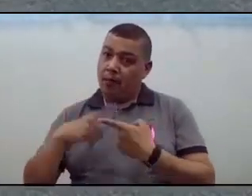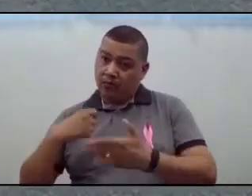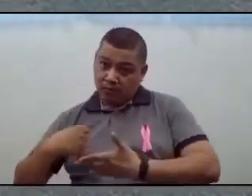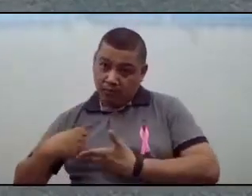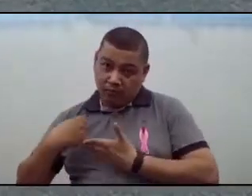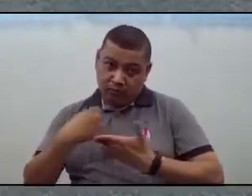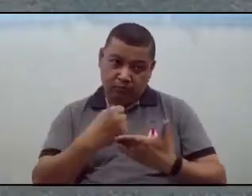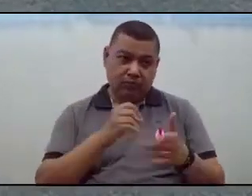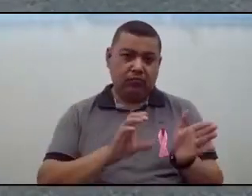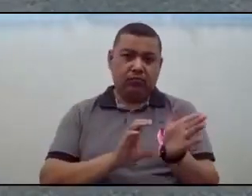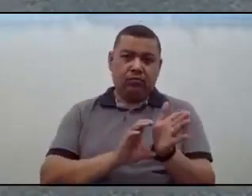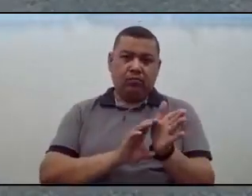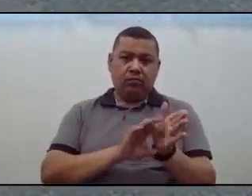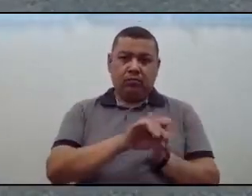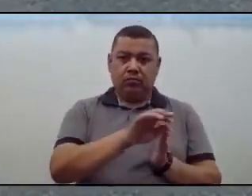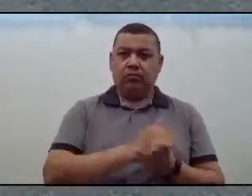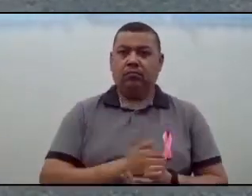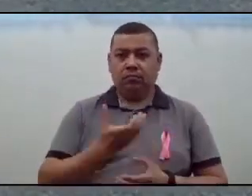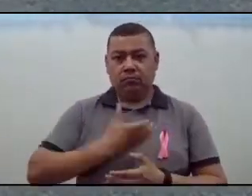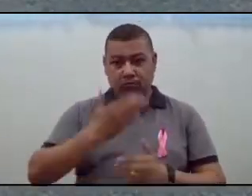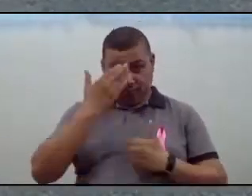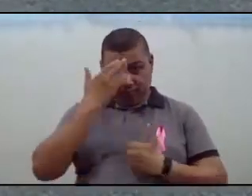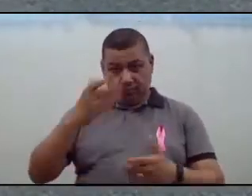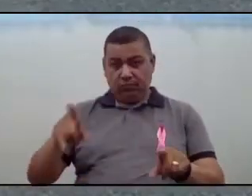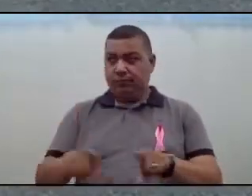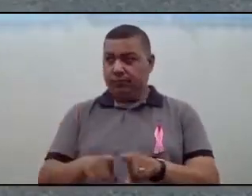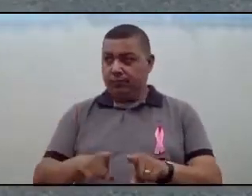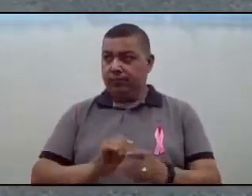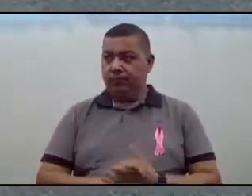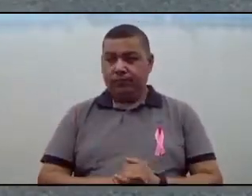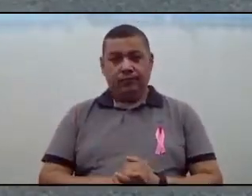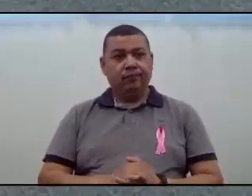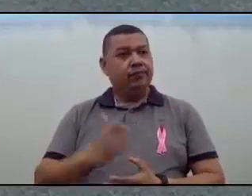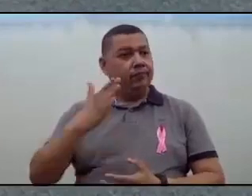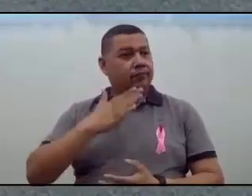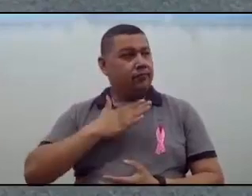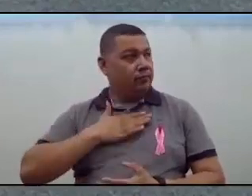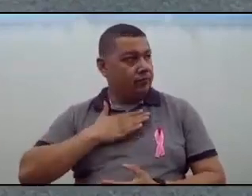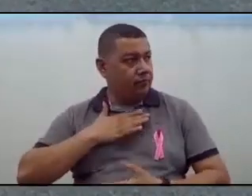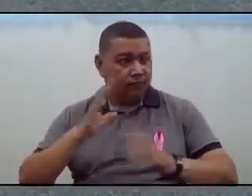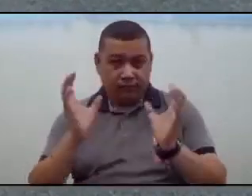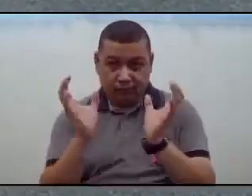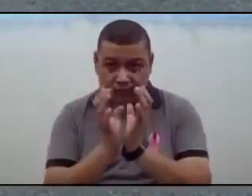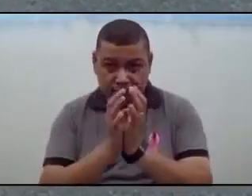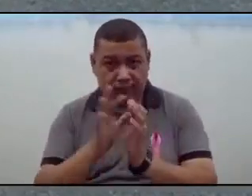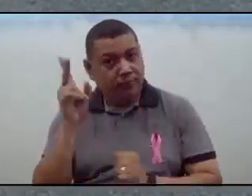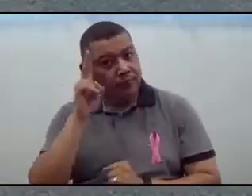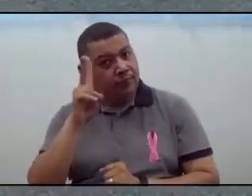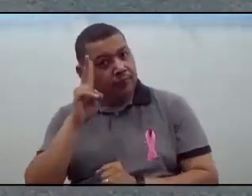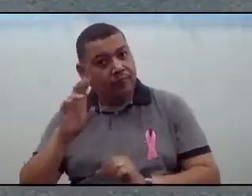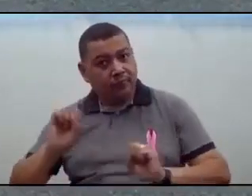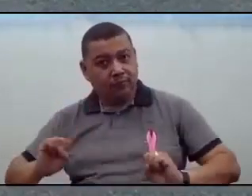Cacoal. Queria aqui agradecer a minha equipe, que lembrou desse dia também,